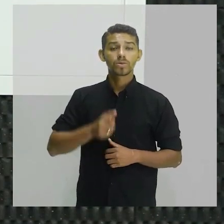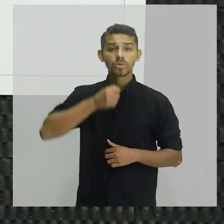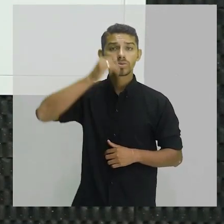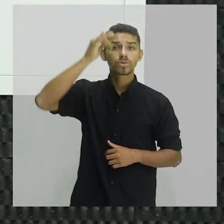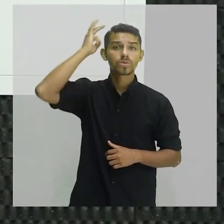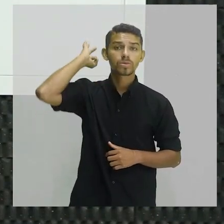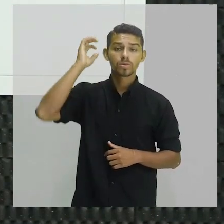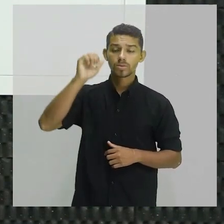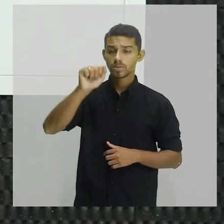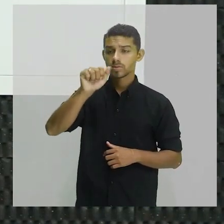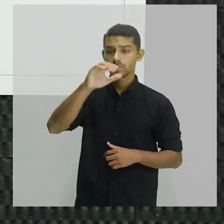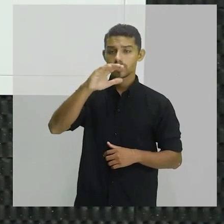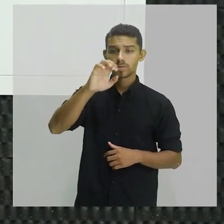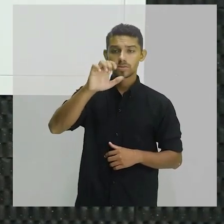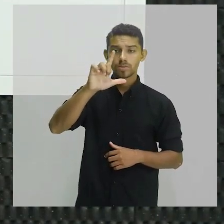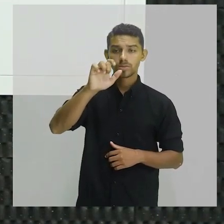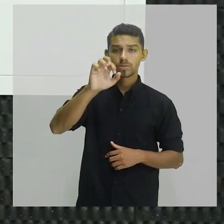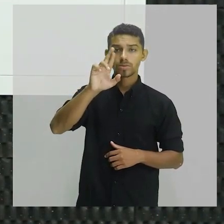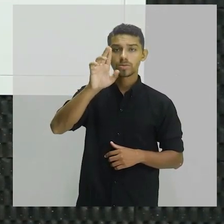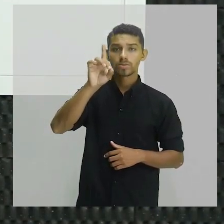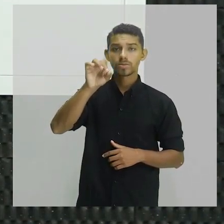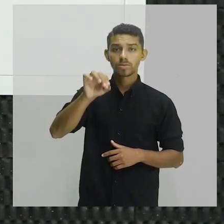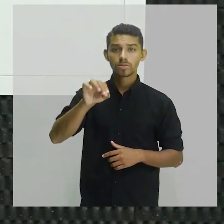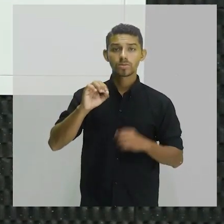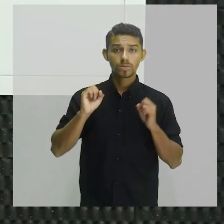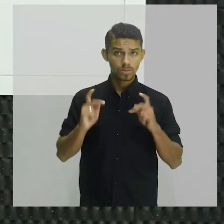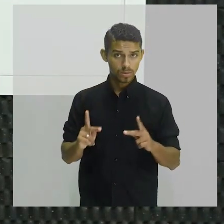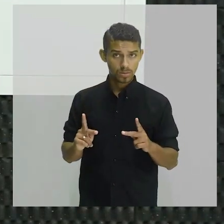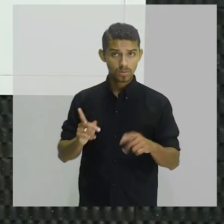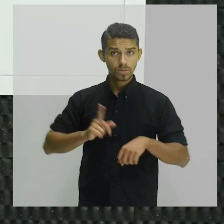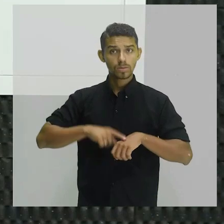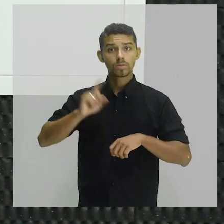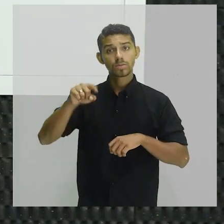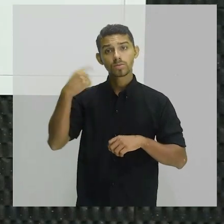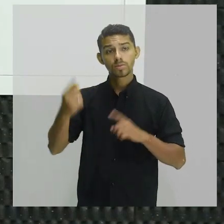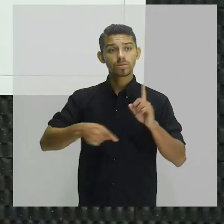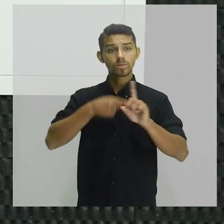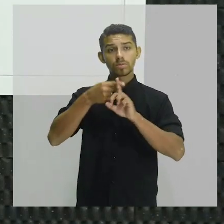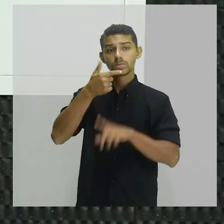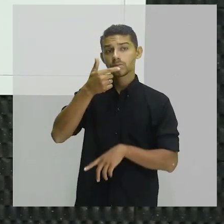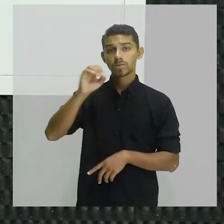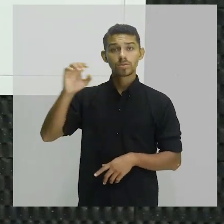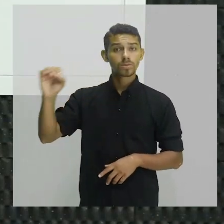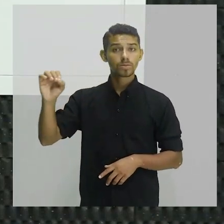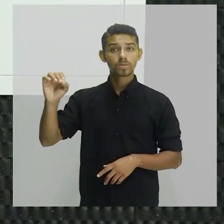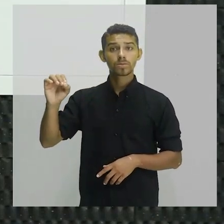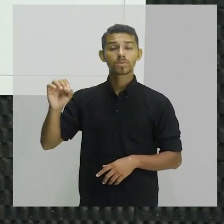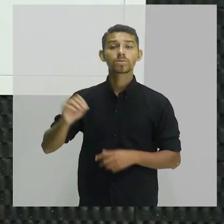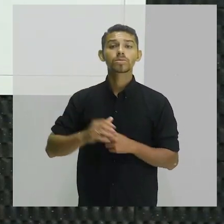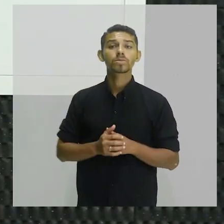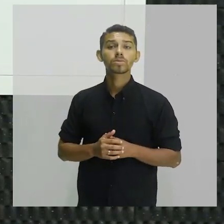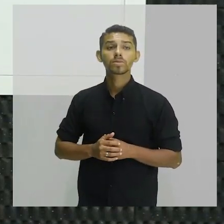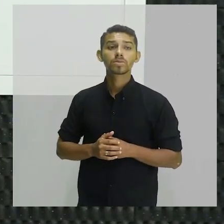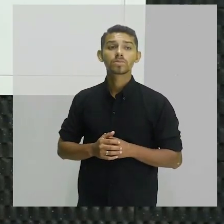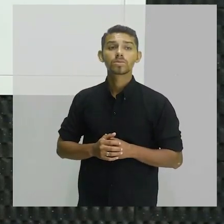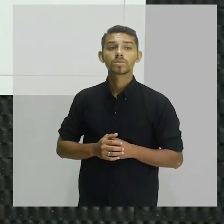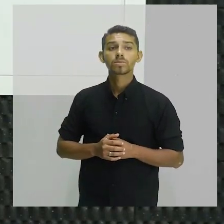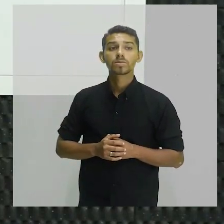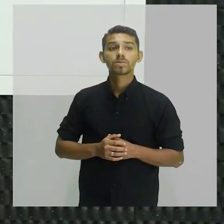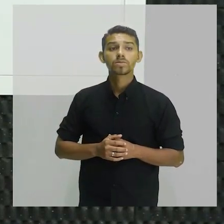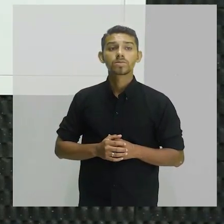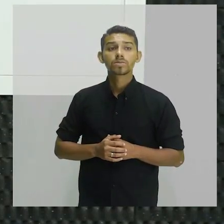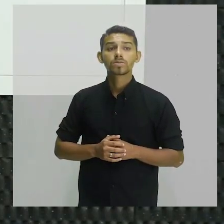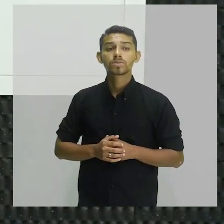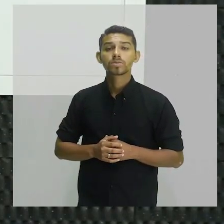acelerado, certo? Os outros 200, por que é os outros 200? Porque na questão ele